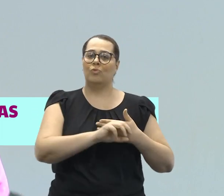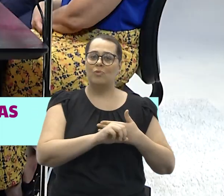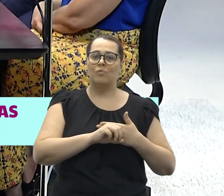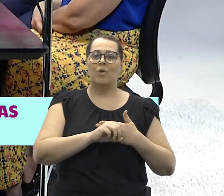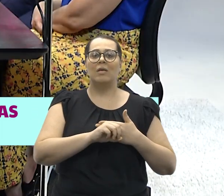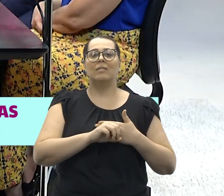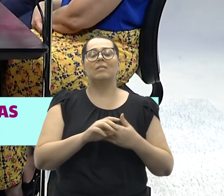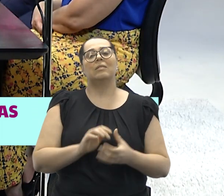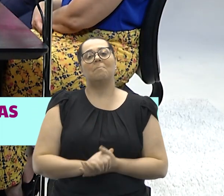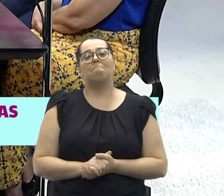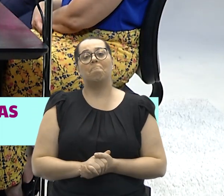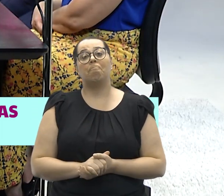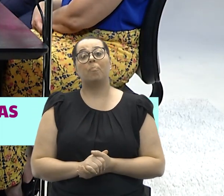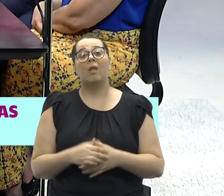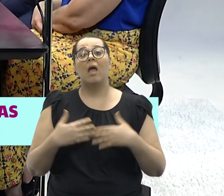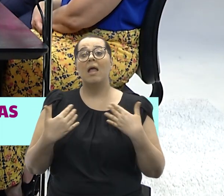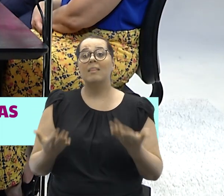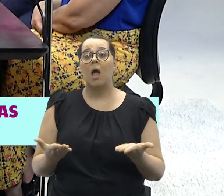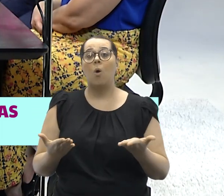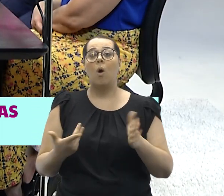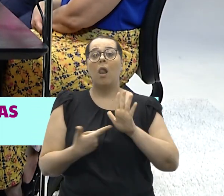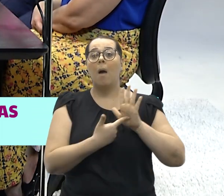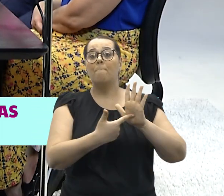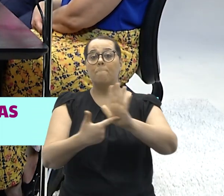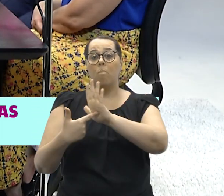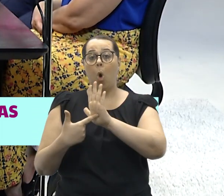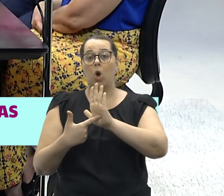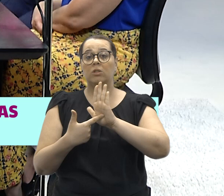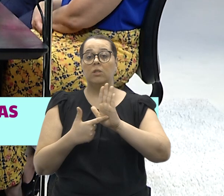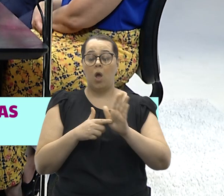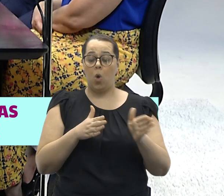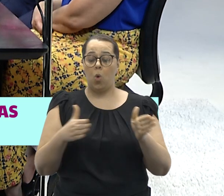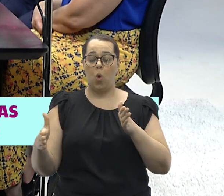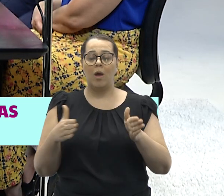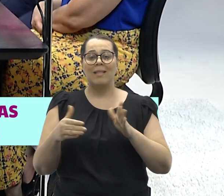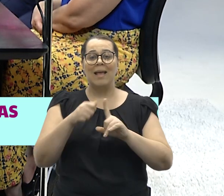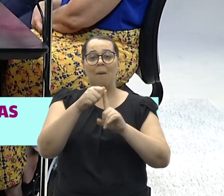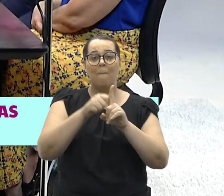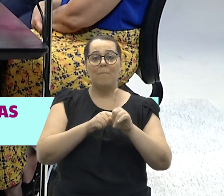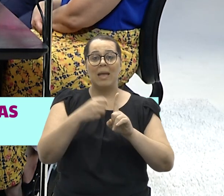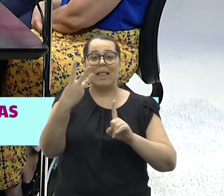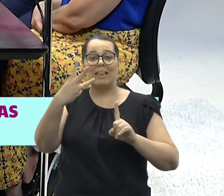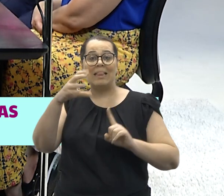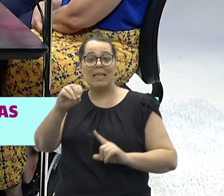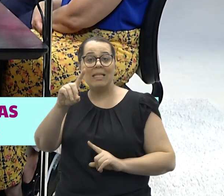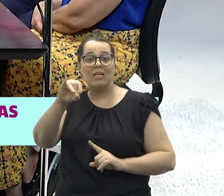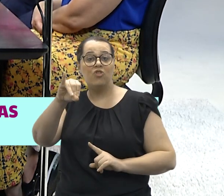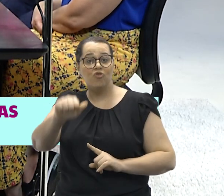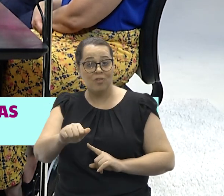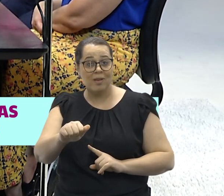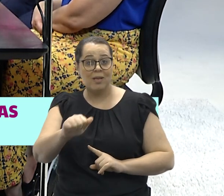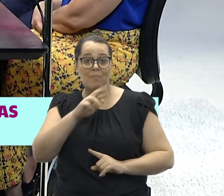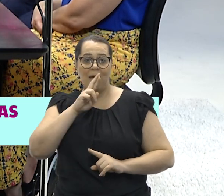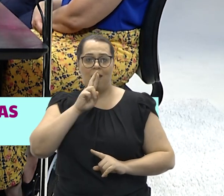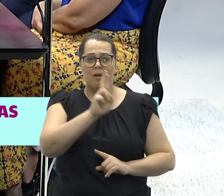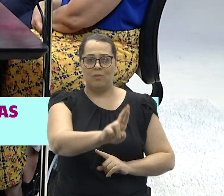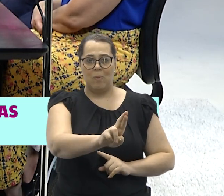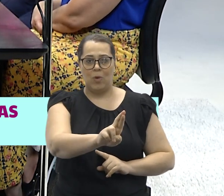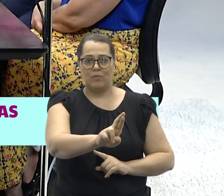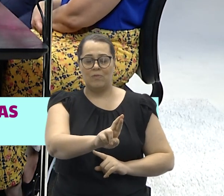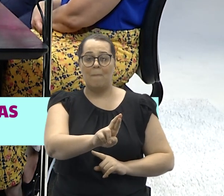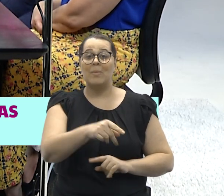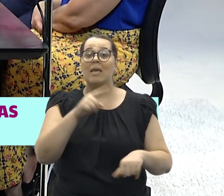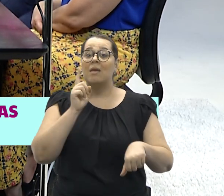uma neoplasia, um câncer. Então, ela estipula um prazo de 30 dias para o fornecimento do resultado do